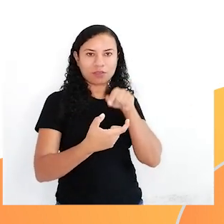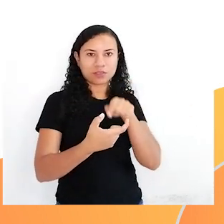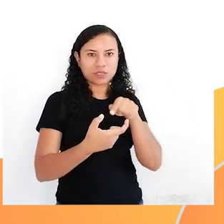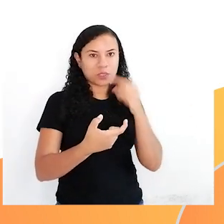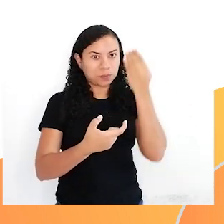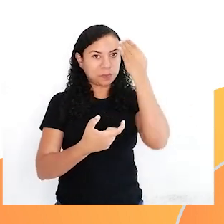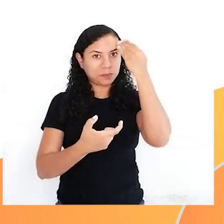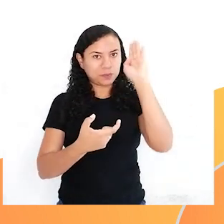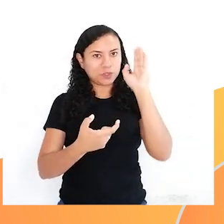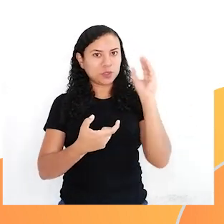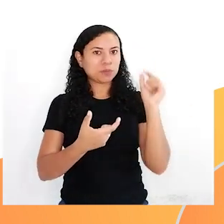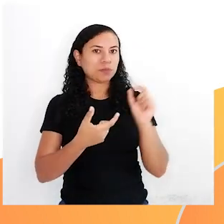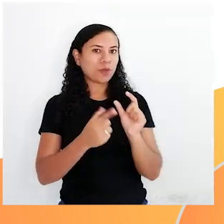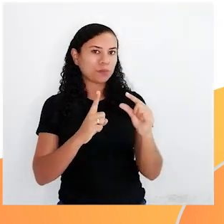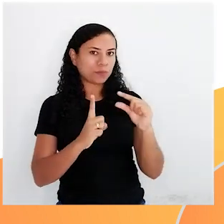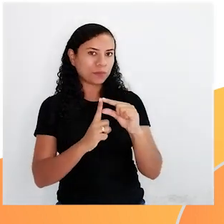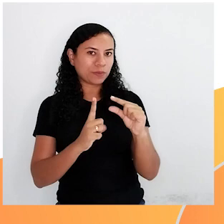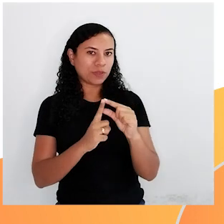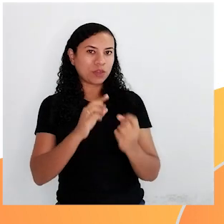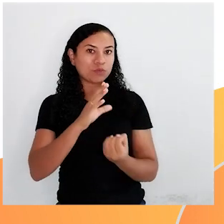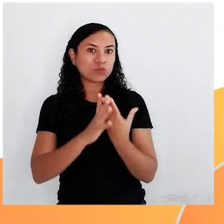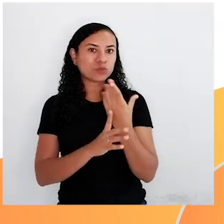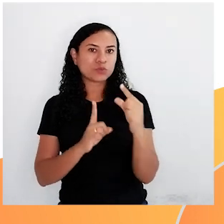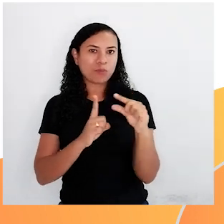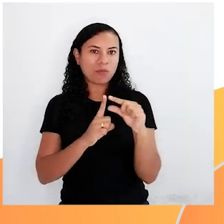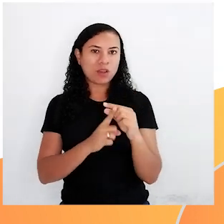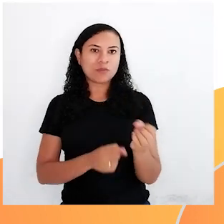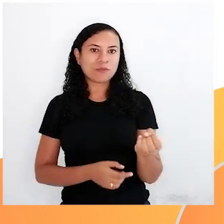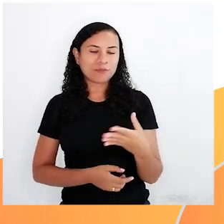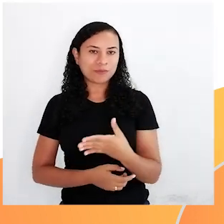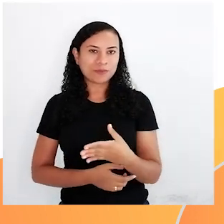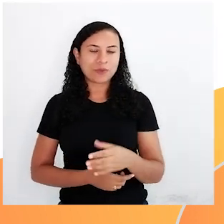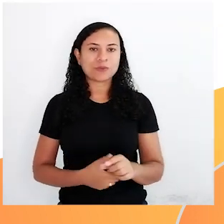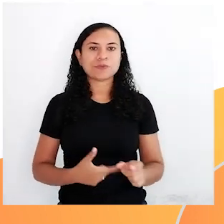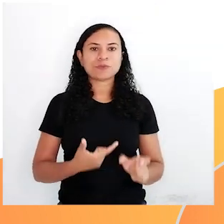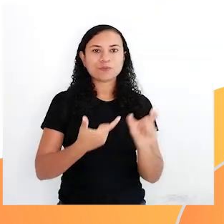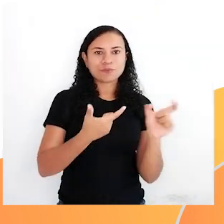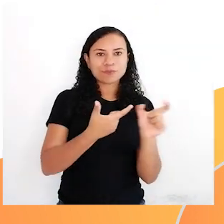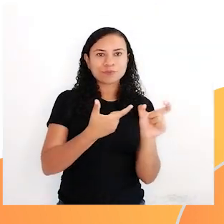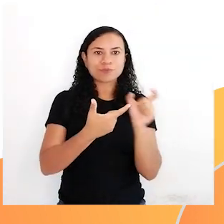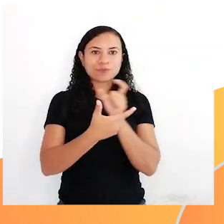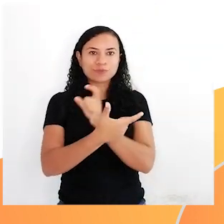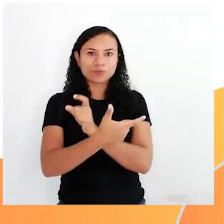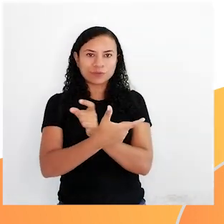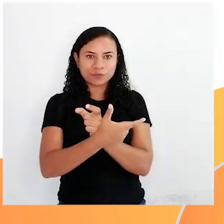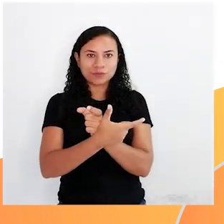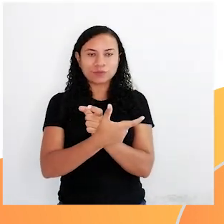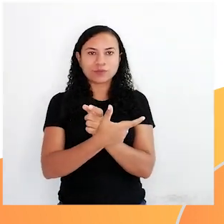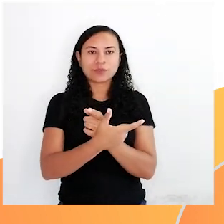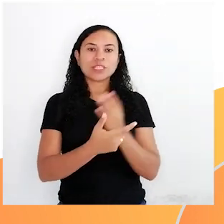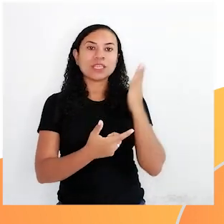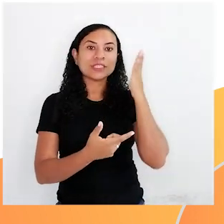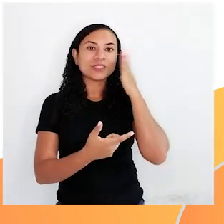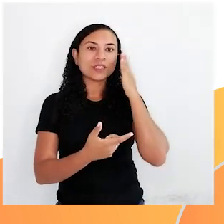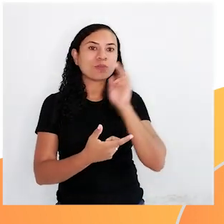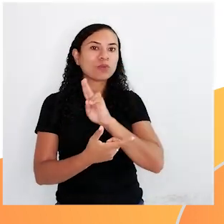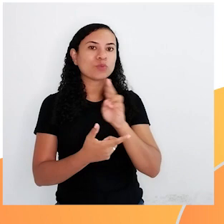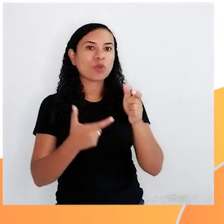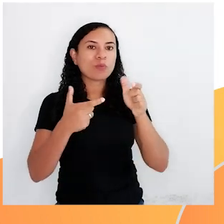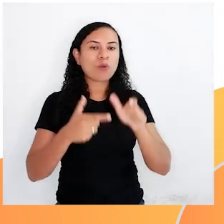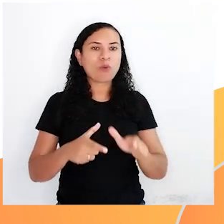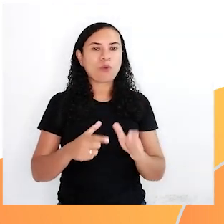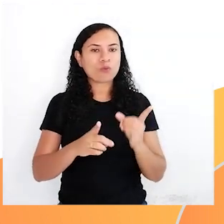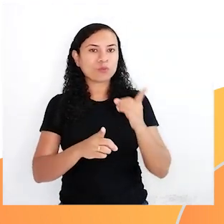uma nova palavra derivada. Os afixos são classificados de acordo com sua localização na palavra.